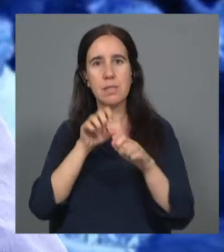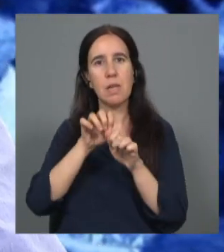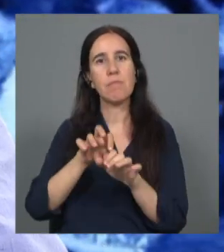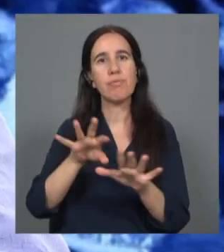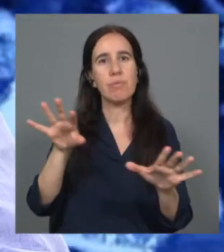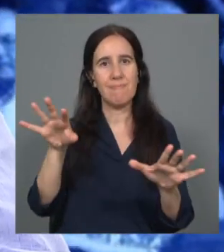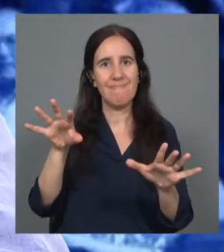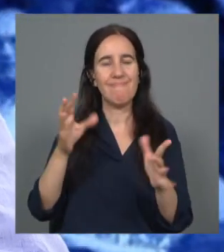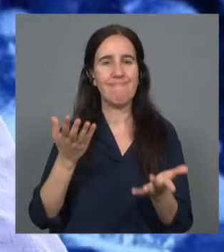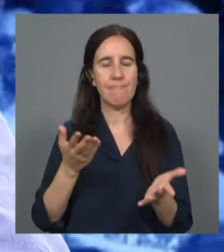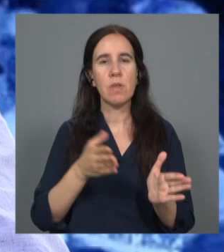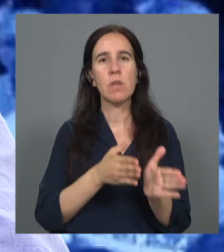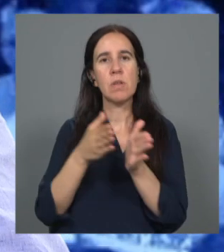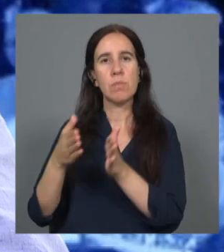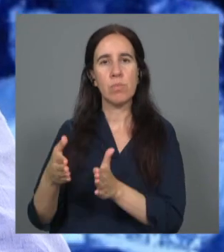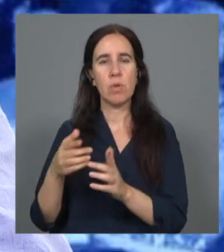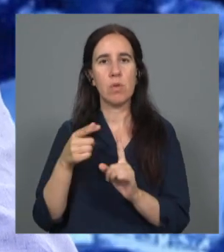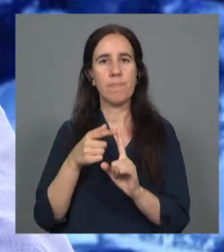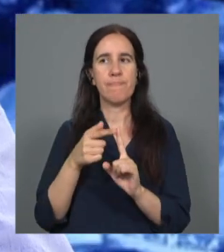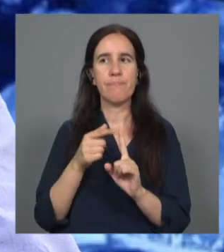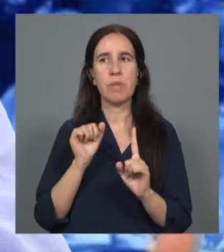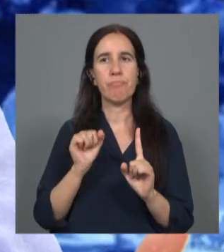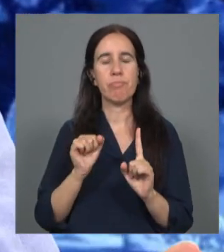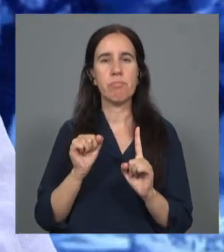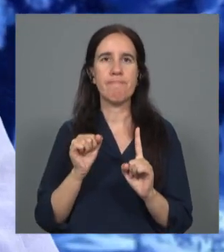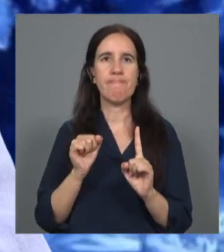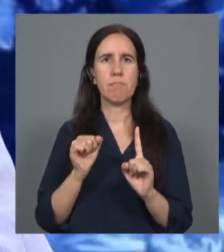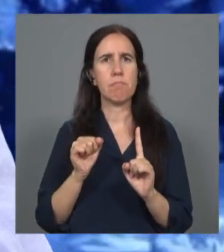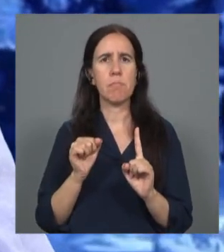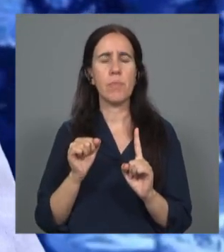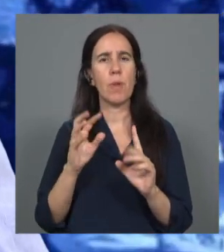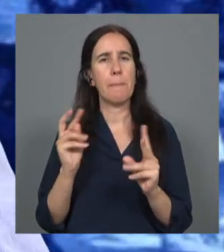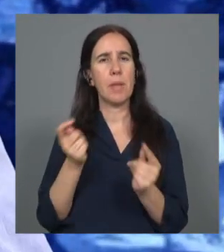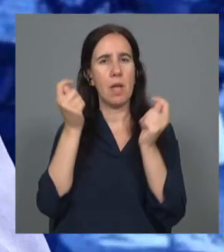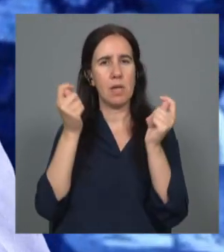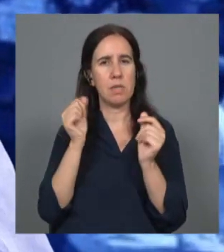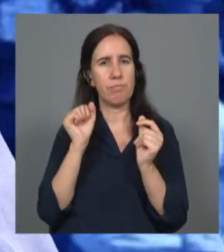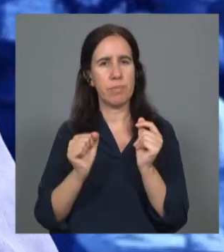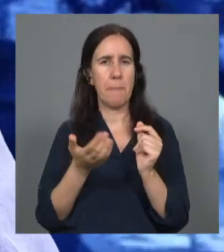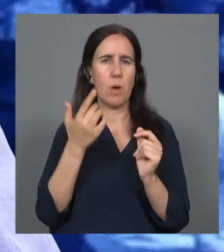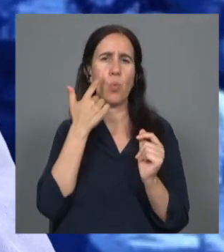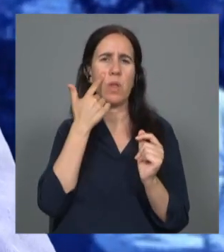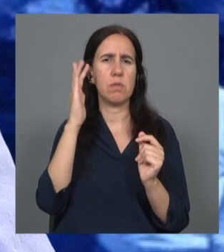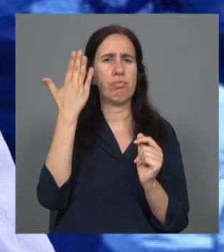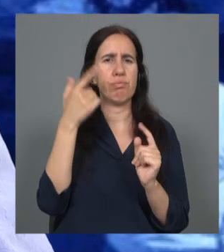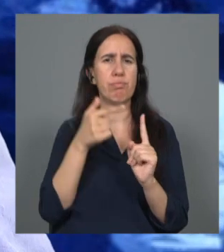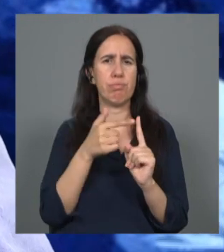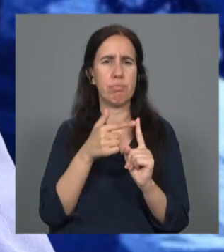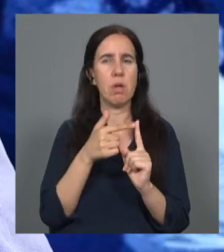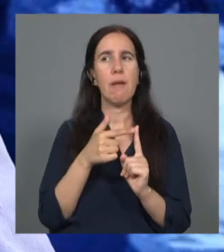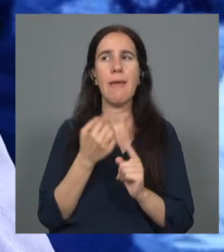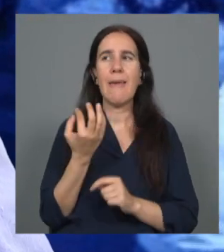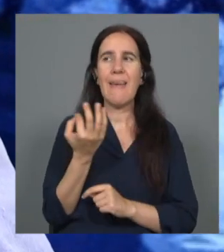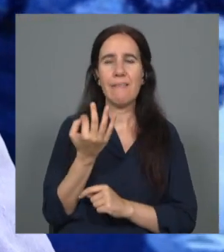Por um lado, toda a sua parte, digamos, mais ligada aos milagres, que é a mais conhecida. Obviamente que isso também